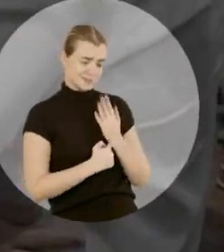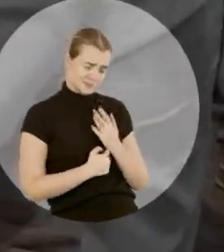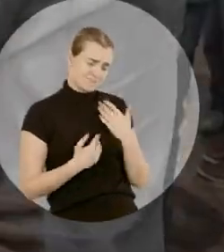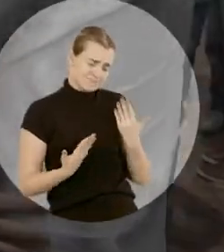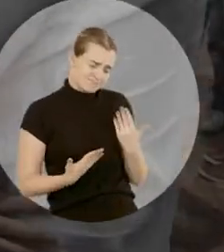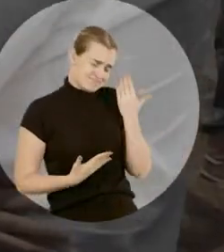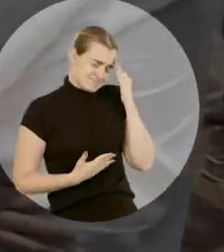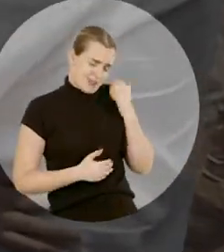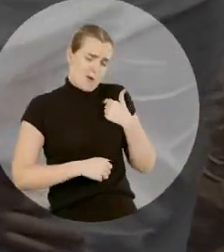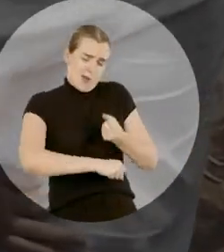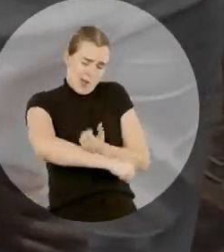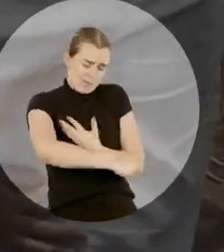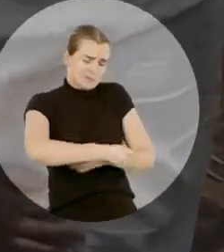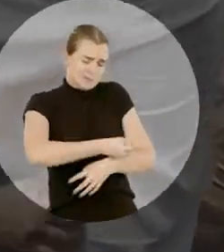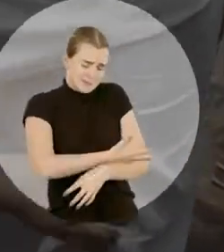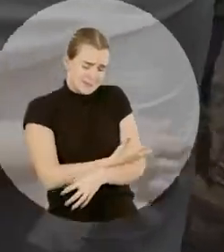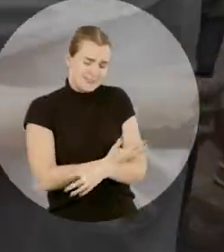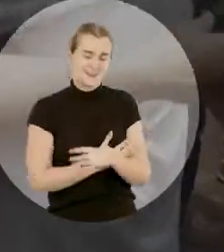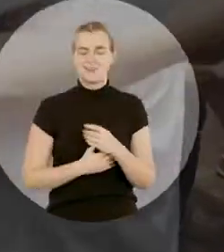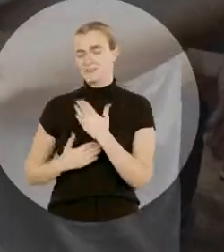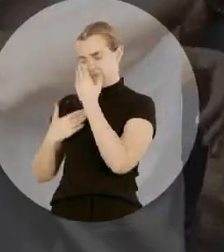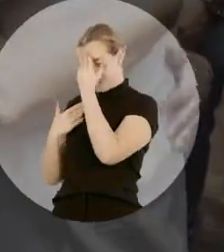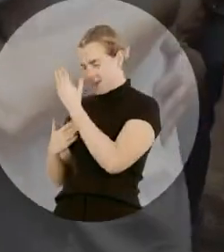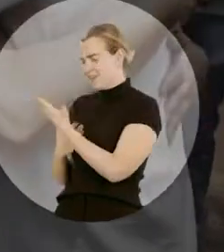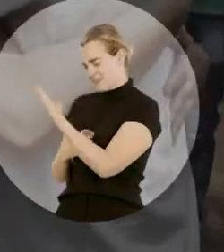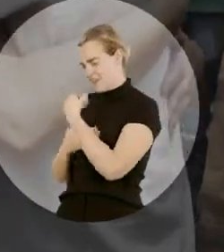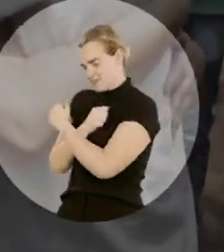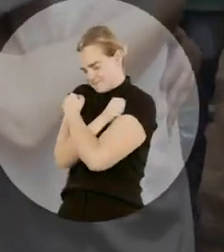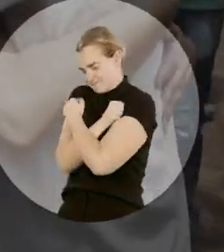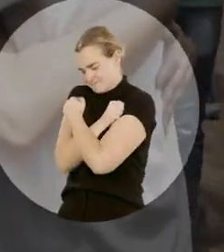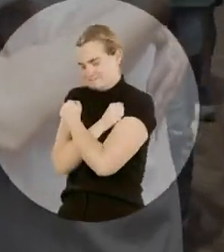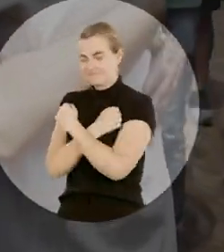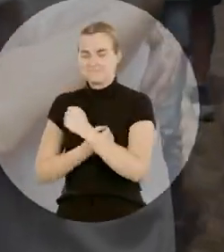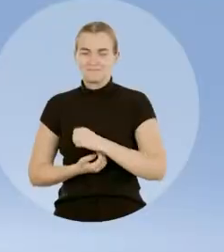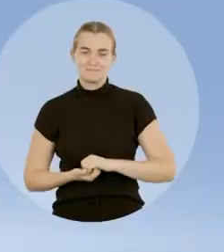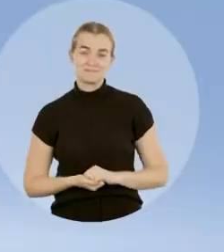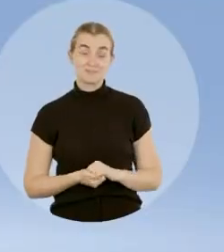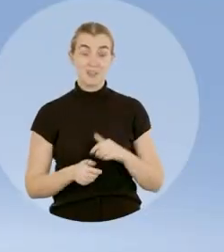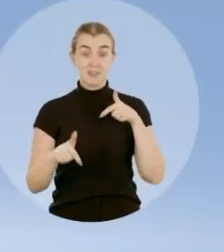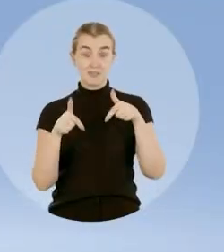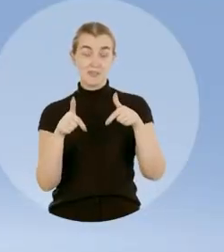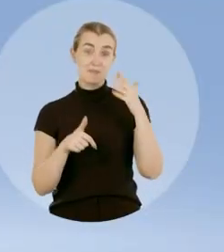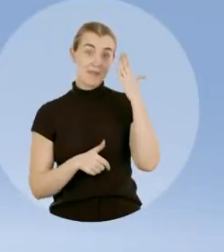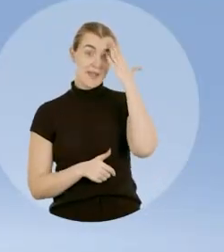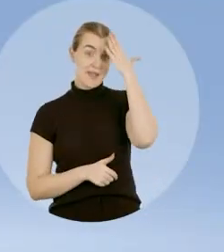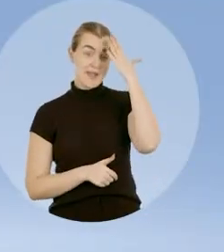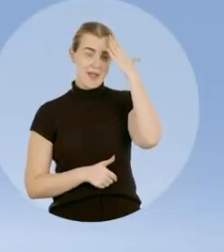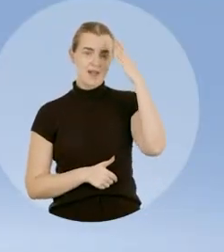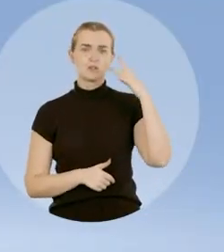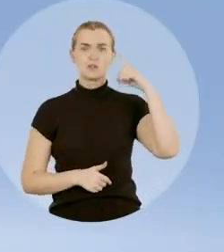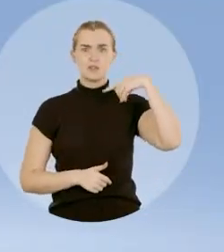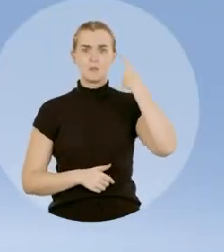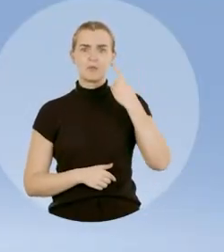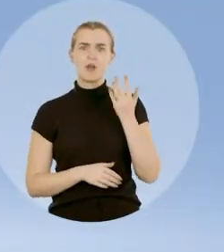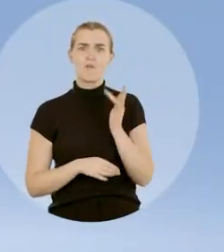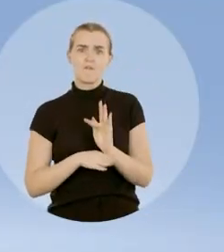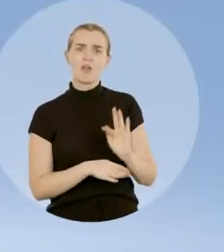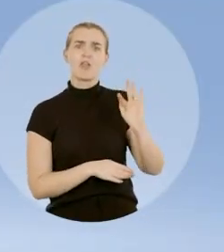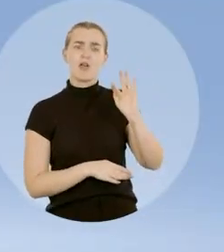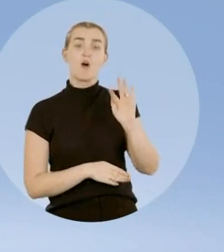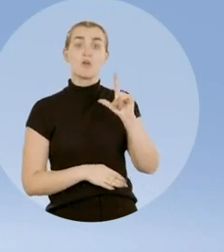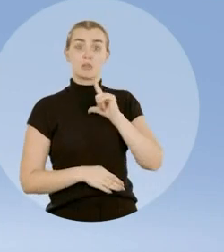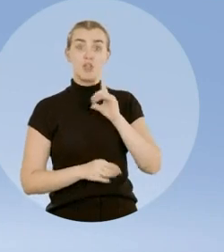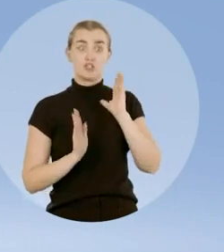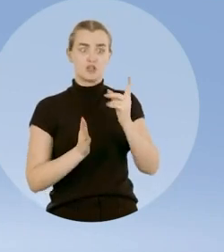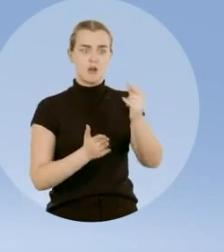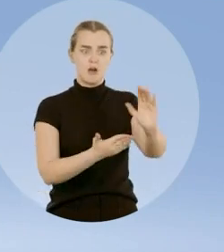emocionada. Eu te agradeço. E vem cá, vem cá, me abraço. O trabalho do Ricardo, como deputado federal, trouxe investimentos que